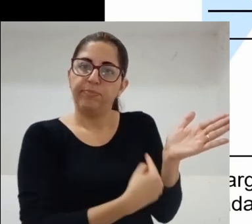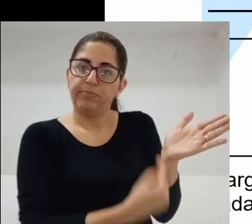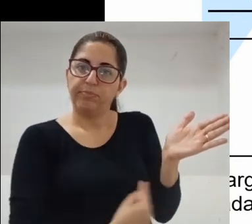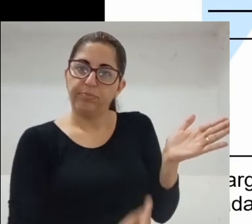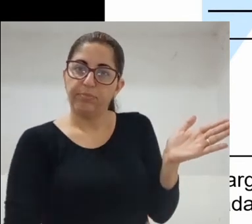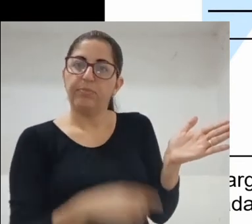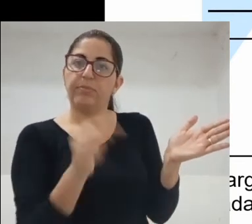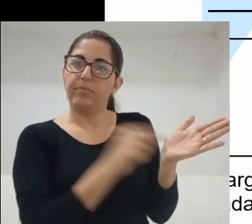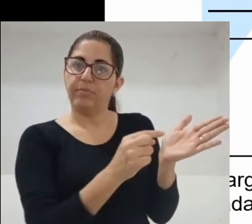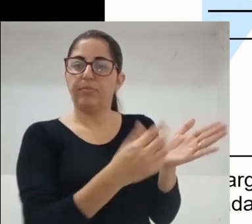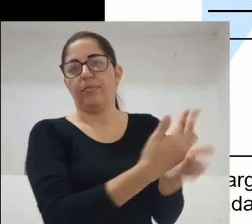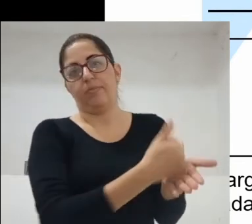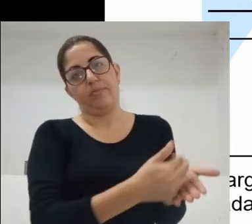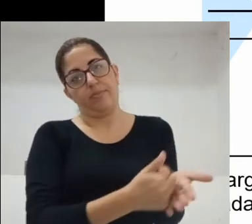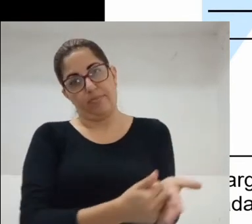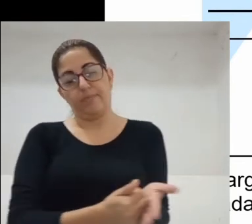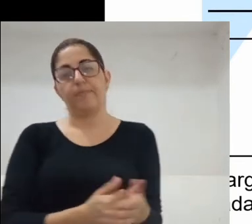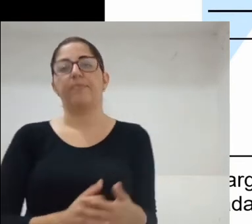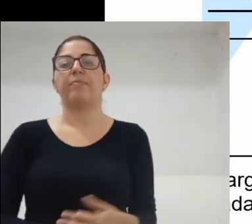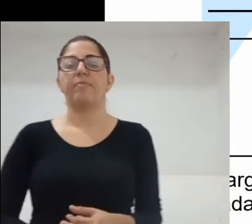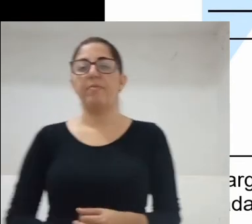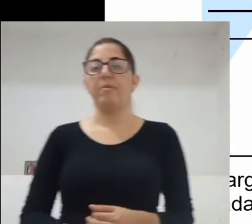fazer o arquivamento